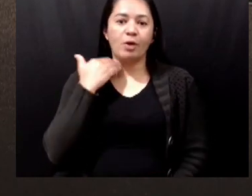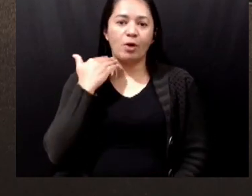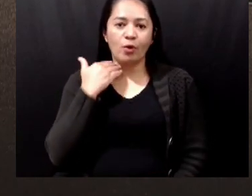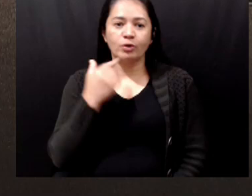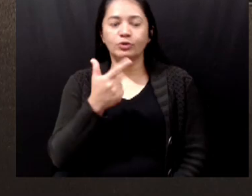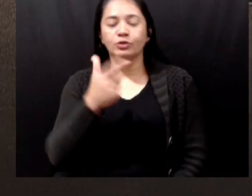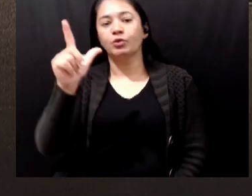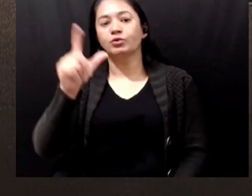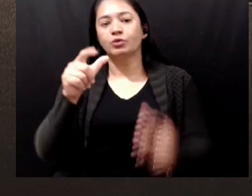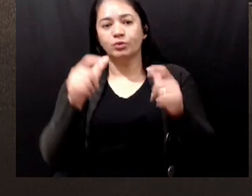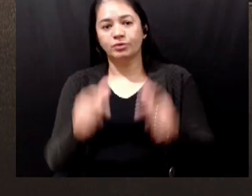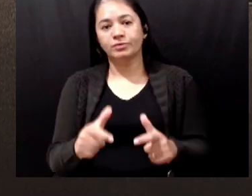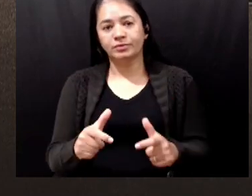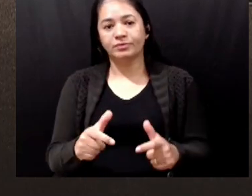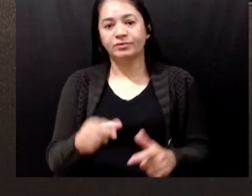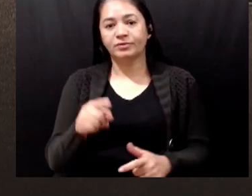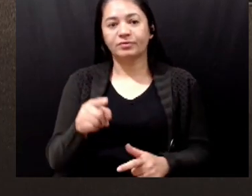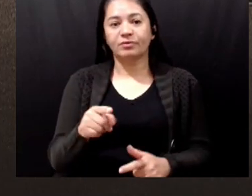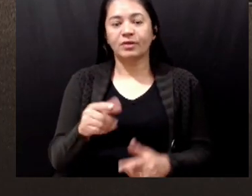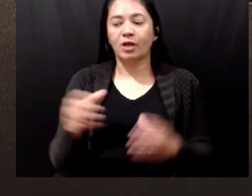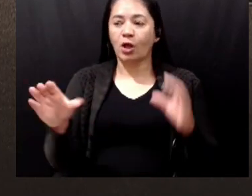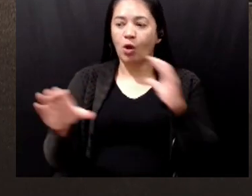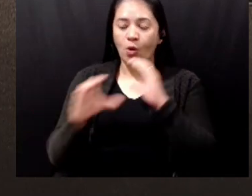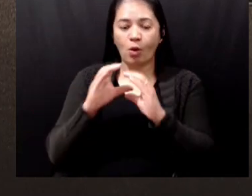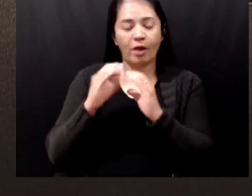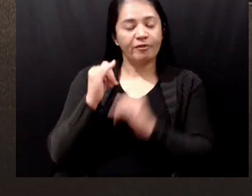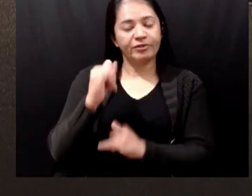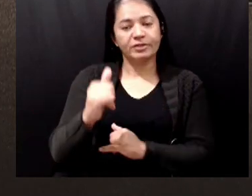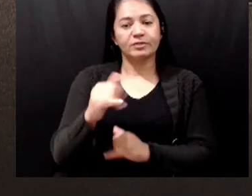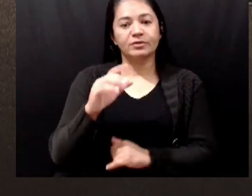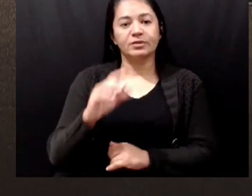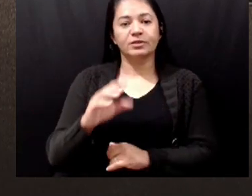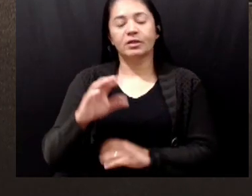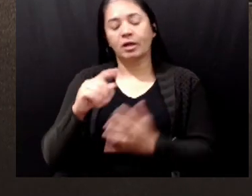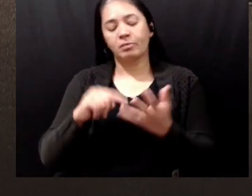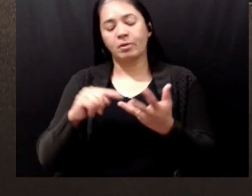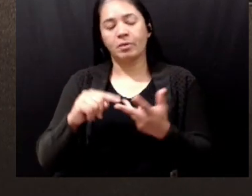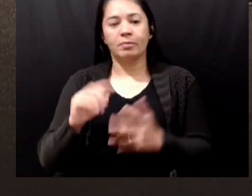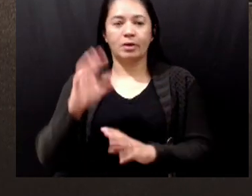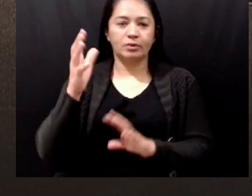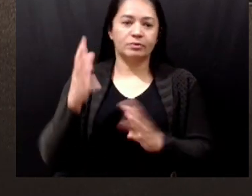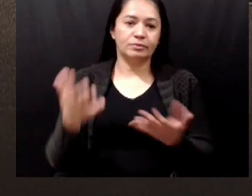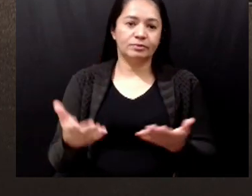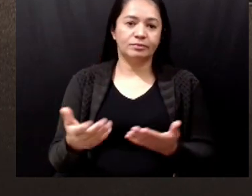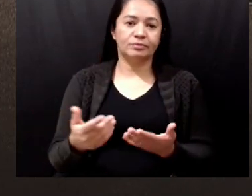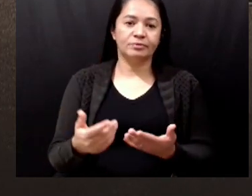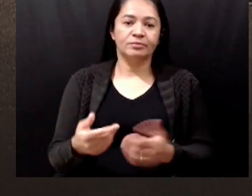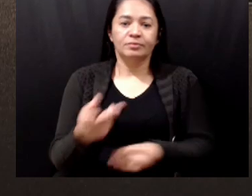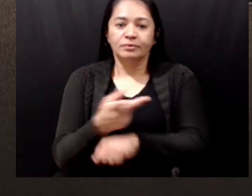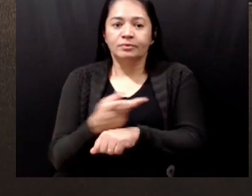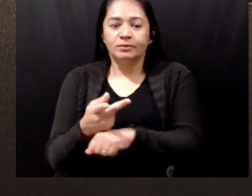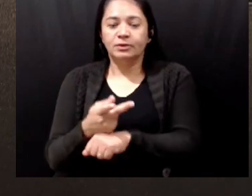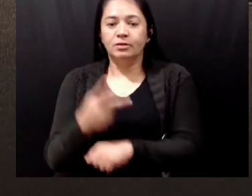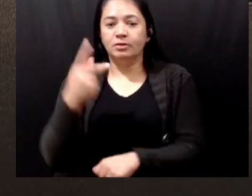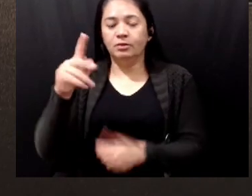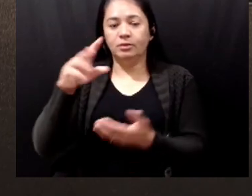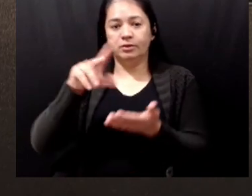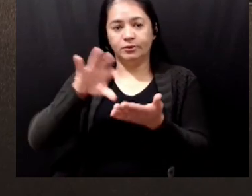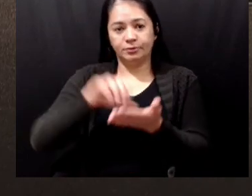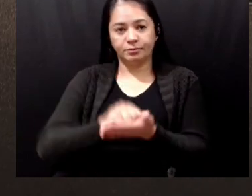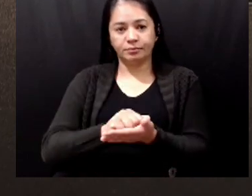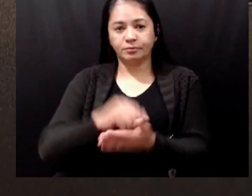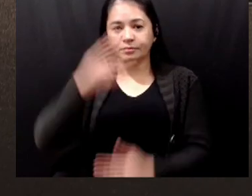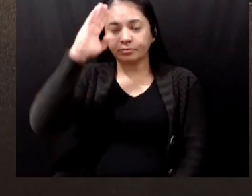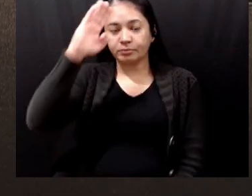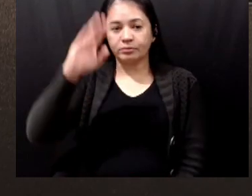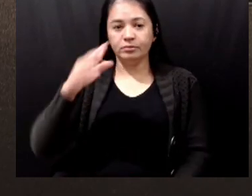E você comunica isso, né? Que você teve essa questão, você tem esses ativos, então ela vai buscar pelo teu cadastro e novamente você vai ter acesso e poder